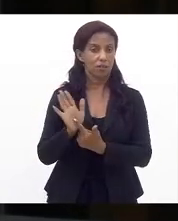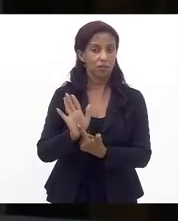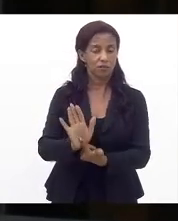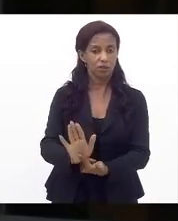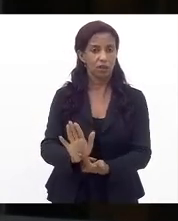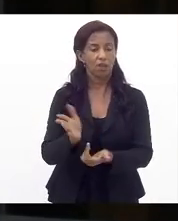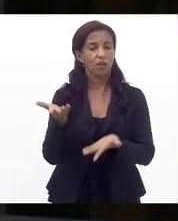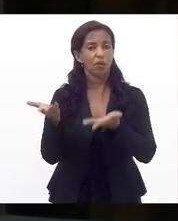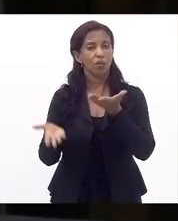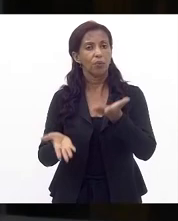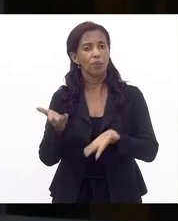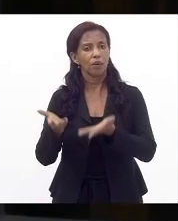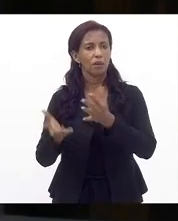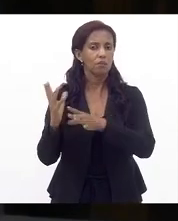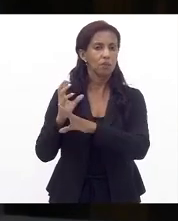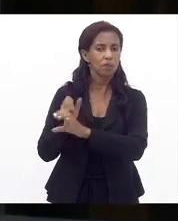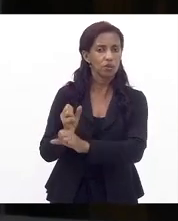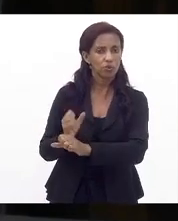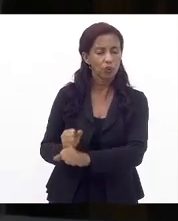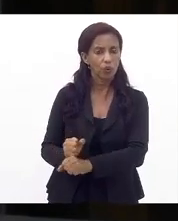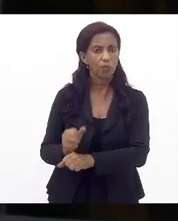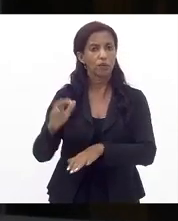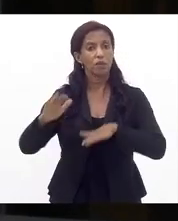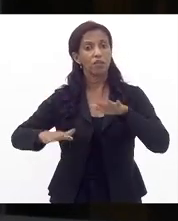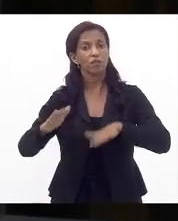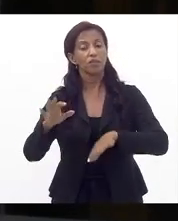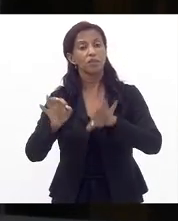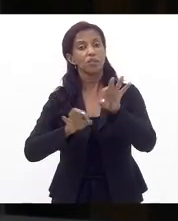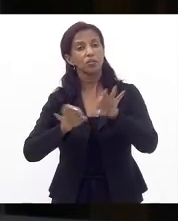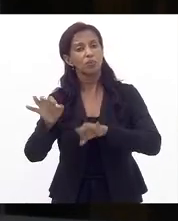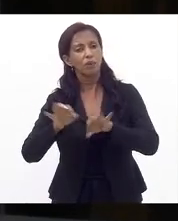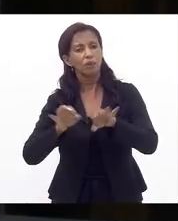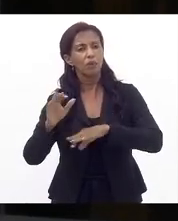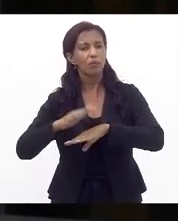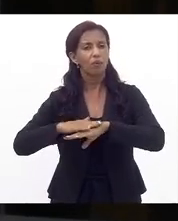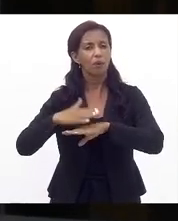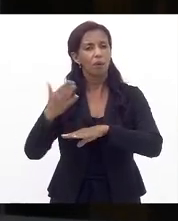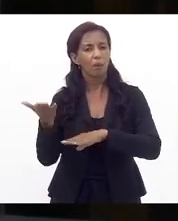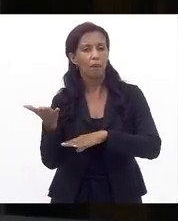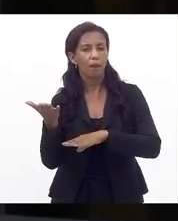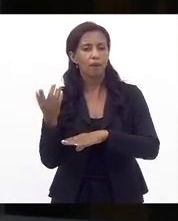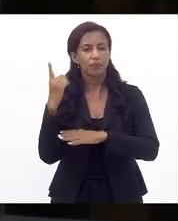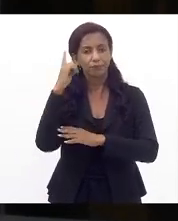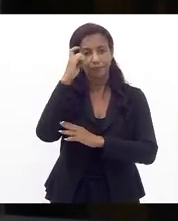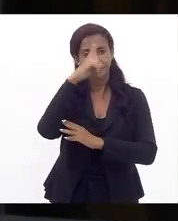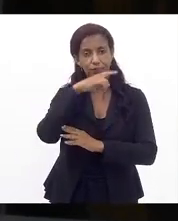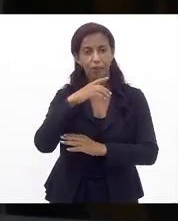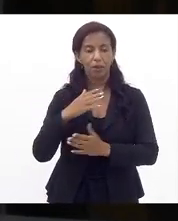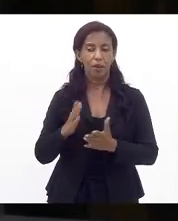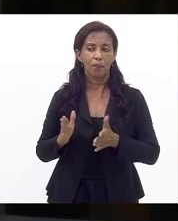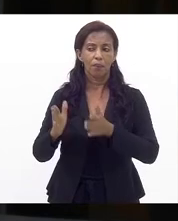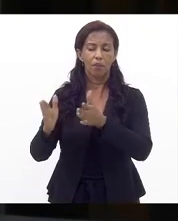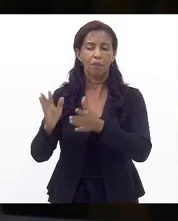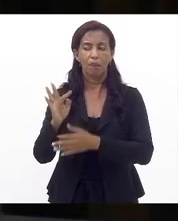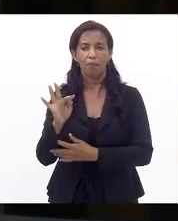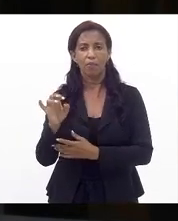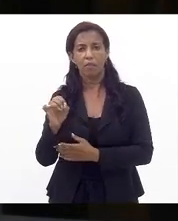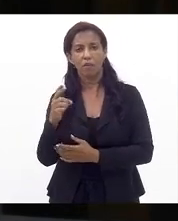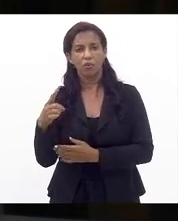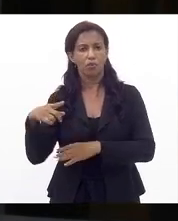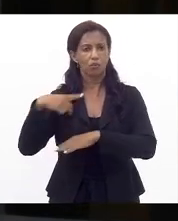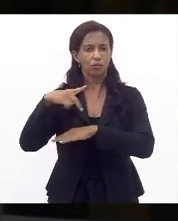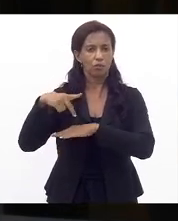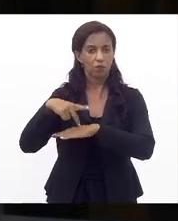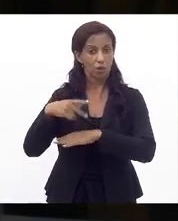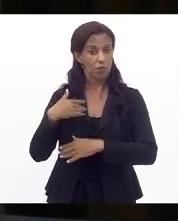o equilíbrio das contas muitas vezes de uma forma até a sua gada por parte do Tesouro Nacional